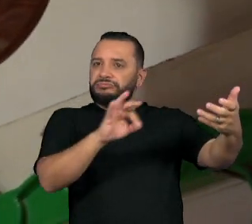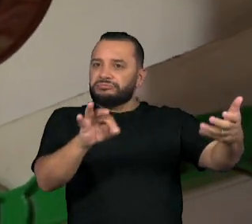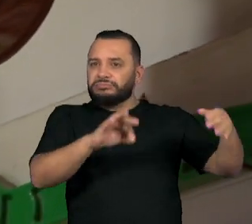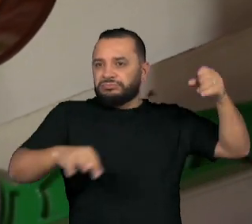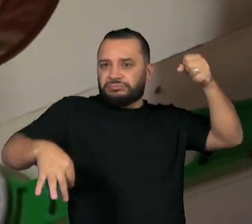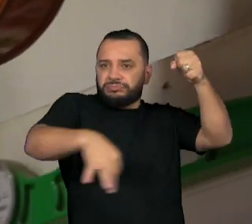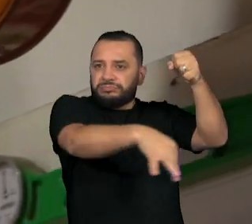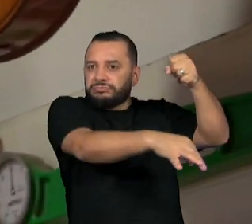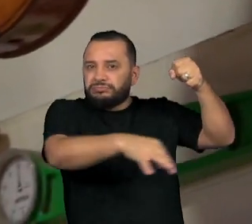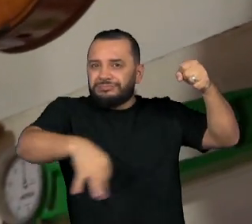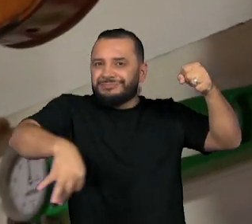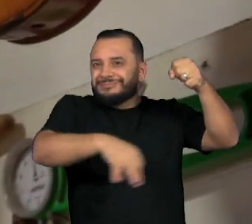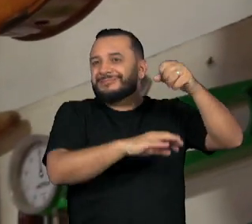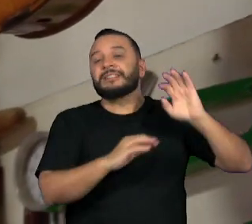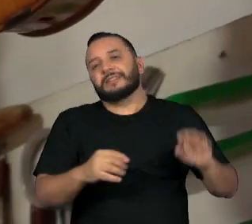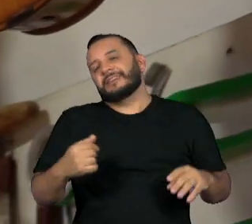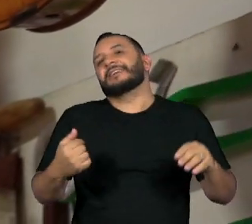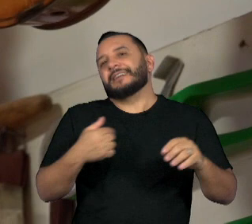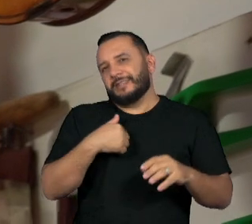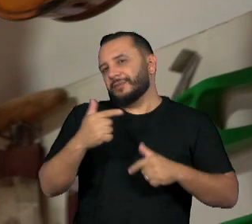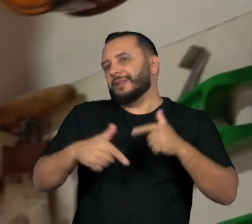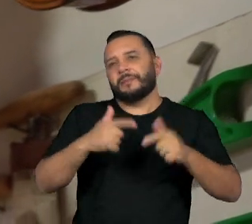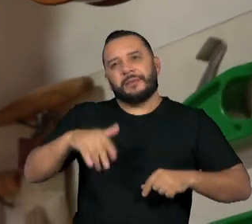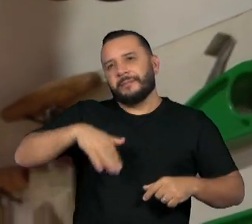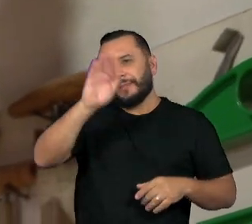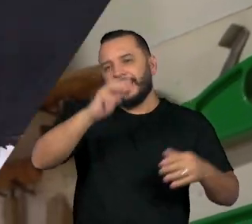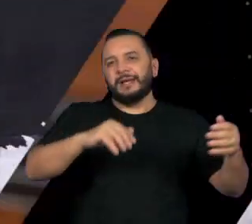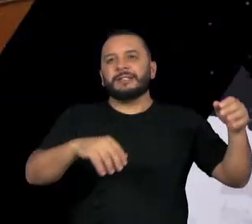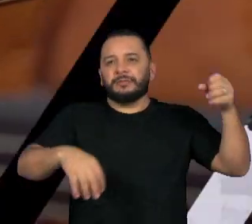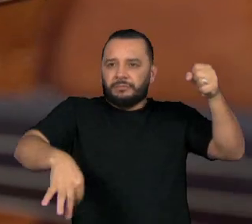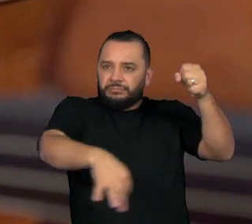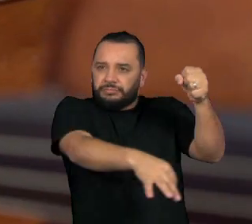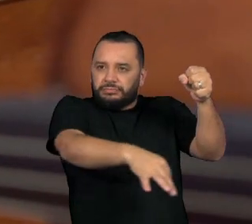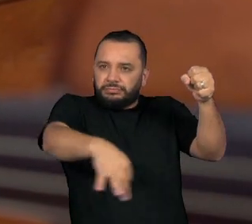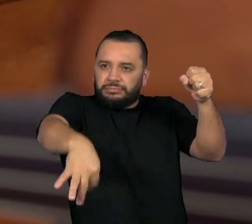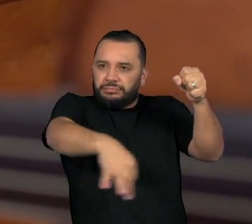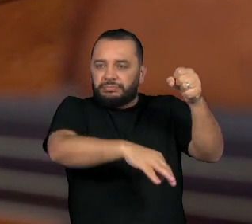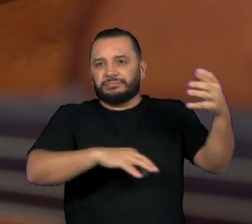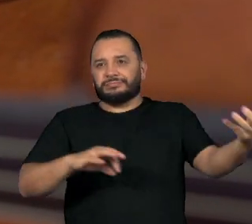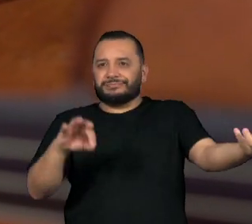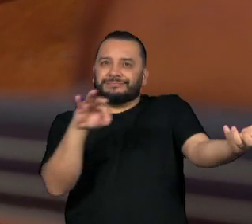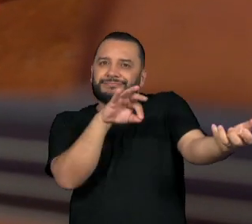E hoje trabalho praticamente só com violino, viola e violoncelo.